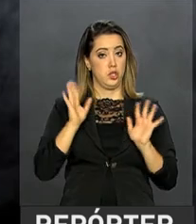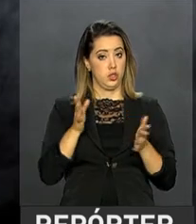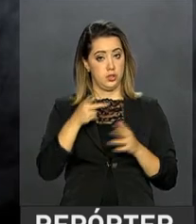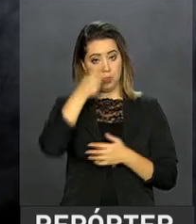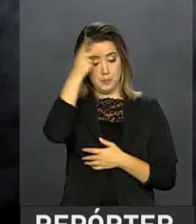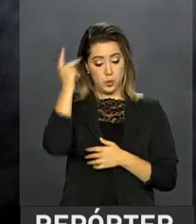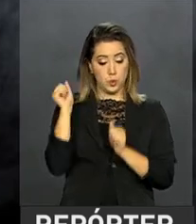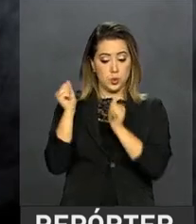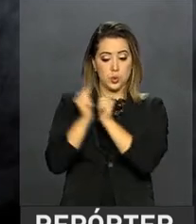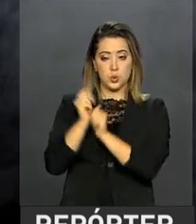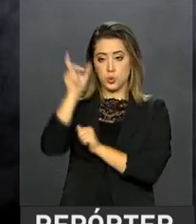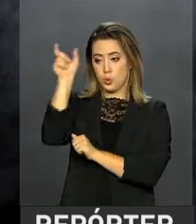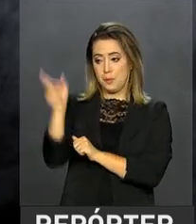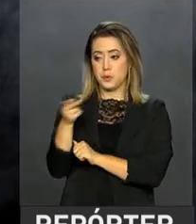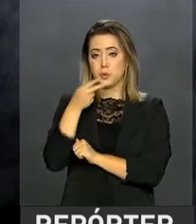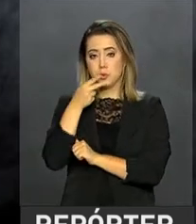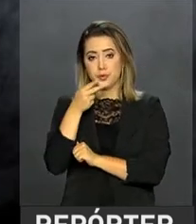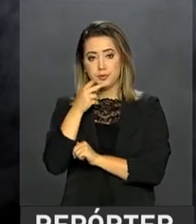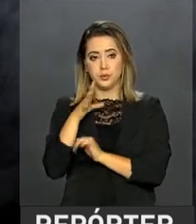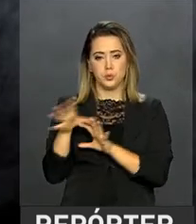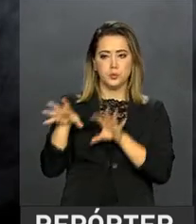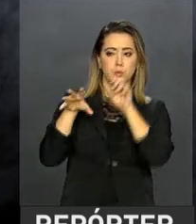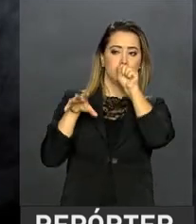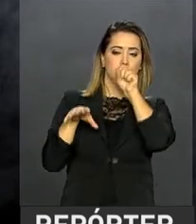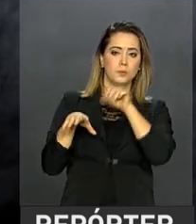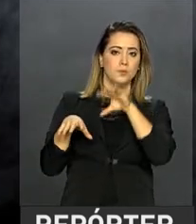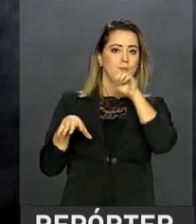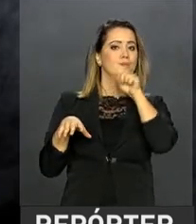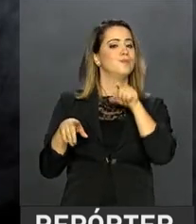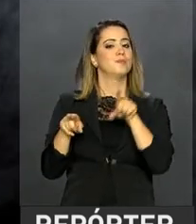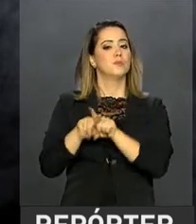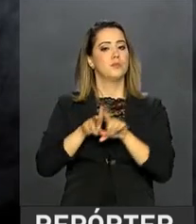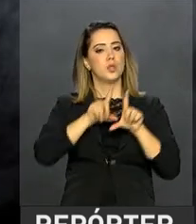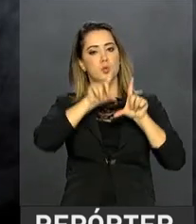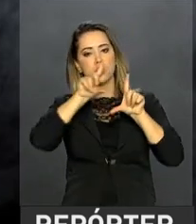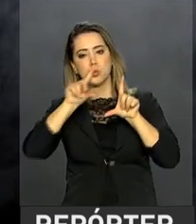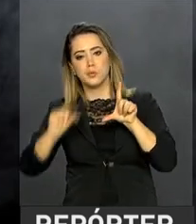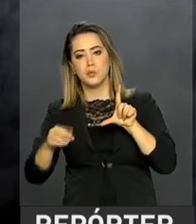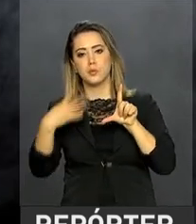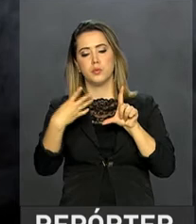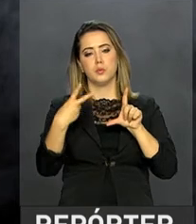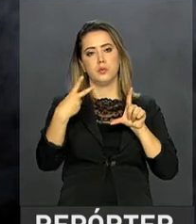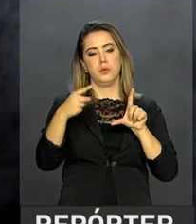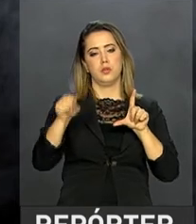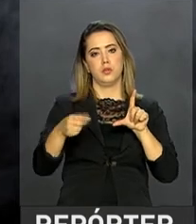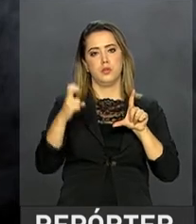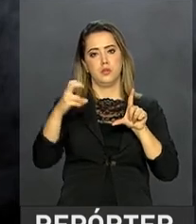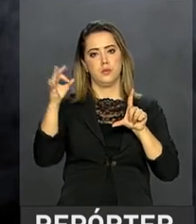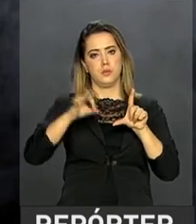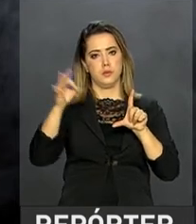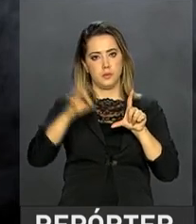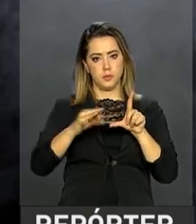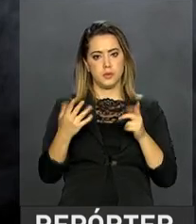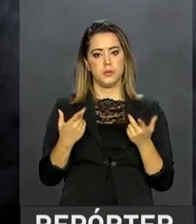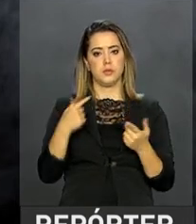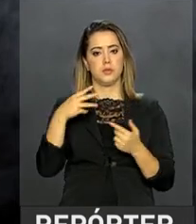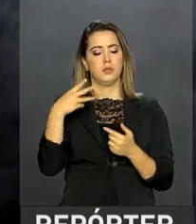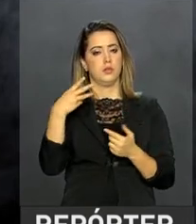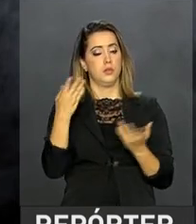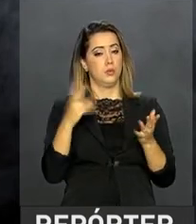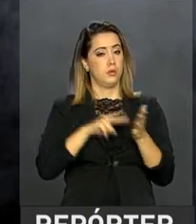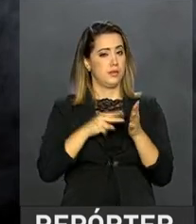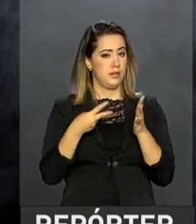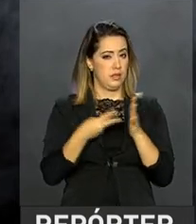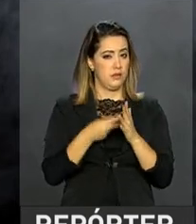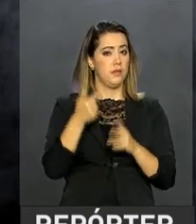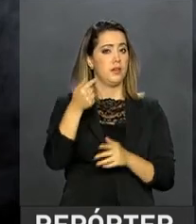de fumantes passivos caiu 42,5% em 8 anos. A proporção de pessoas que não fumam,